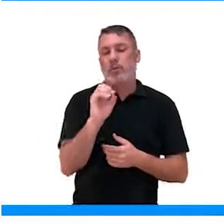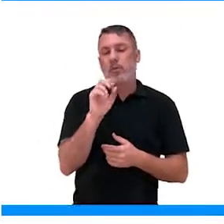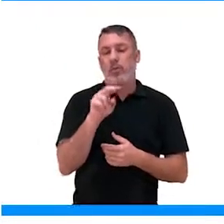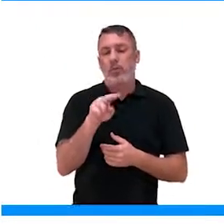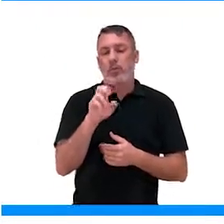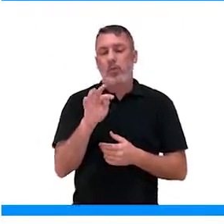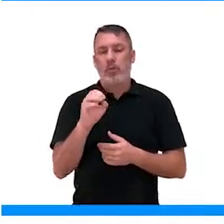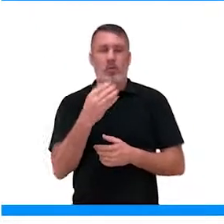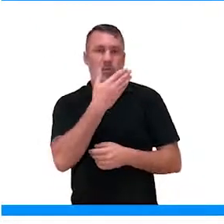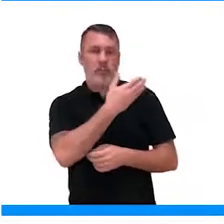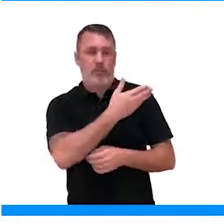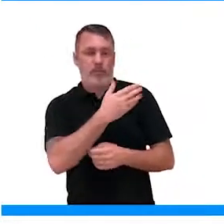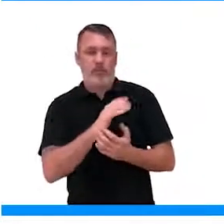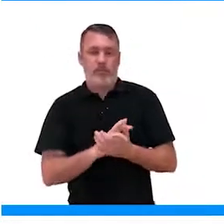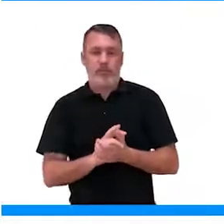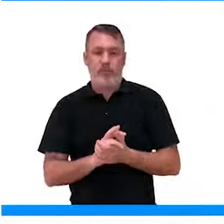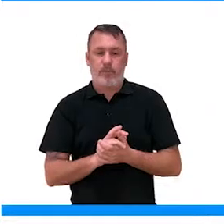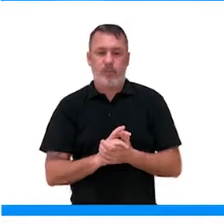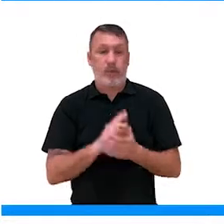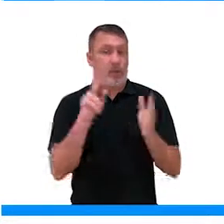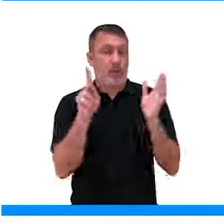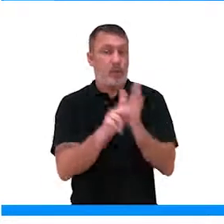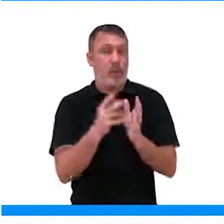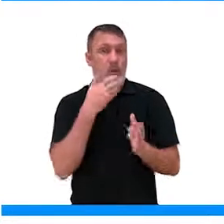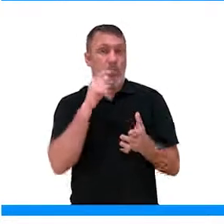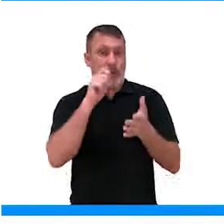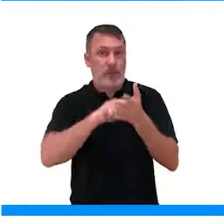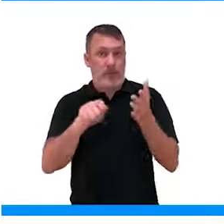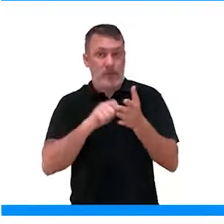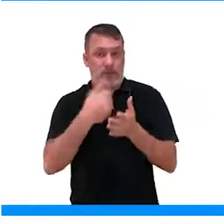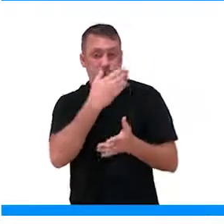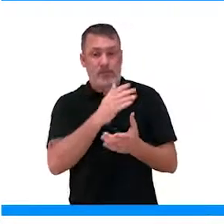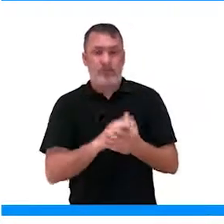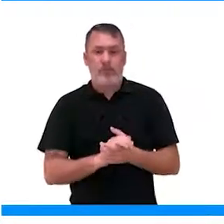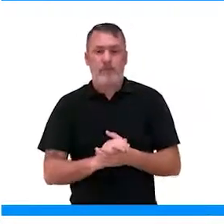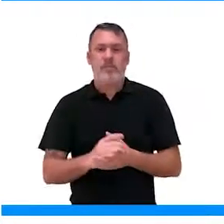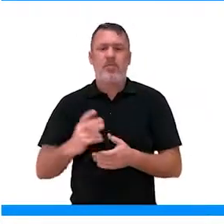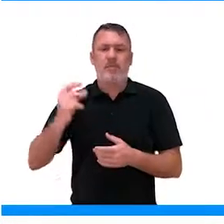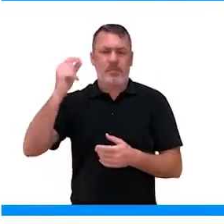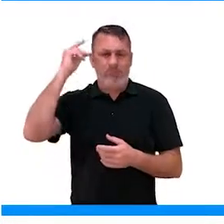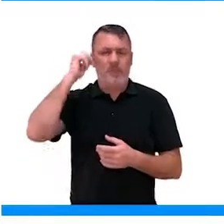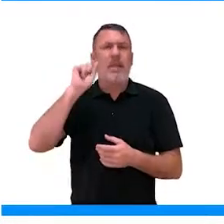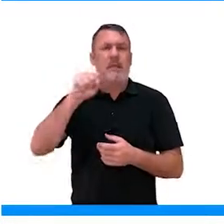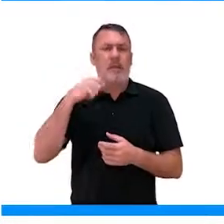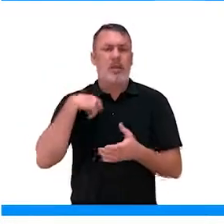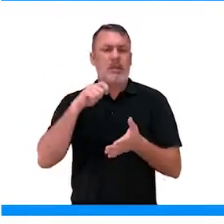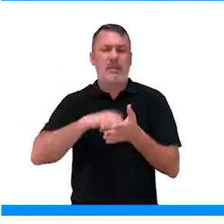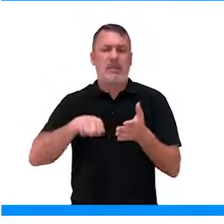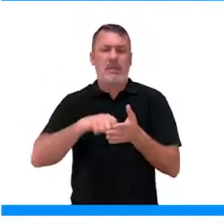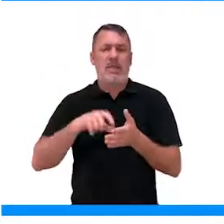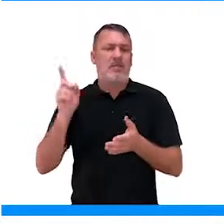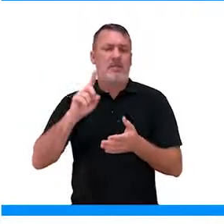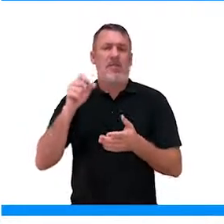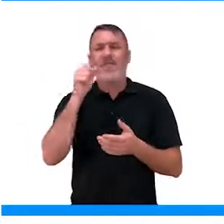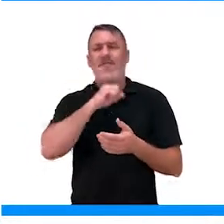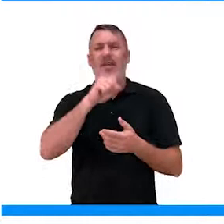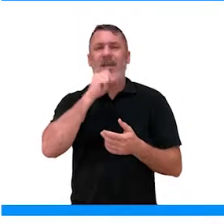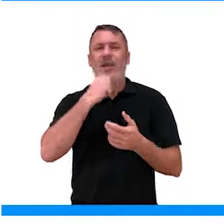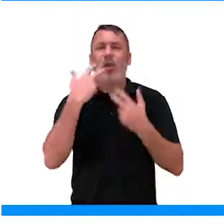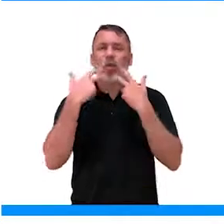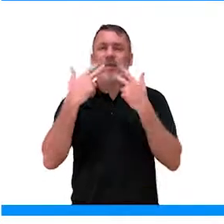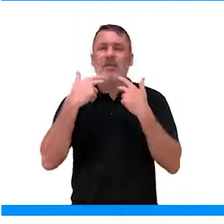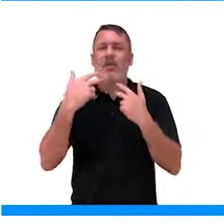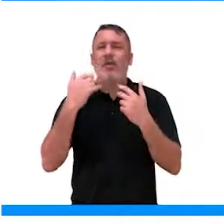soneto de Drummond, que diz assim: a carta. Há muito tempo, sim, não te escrevo. Ficaram